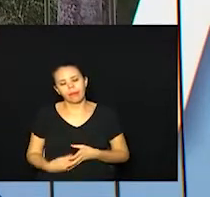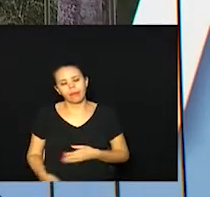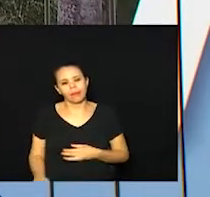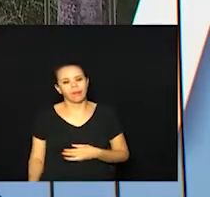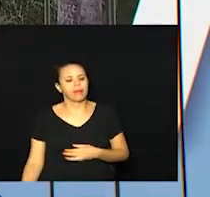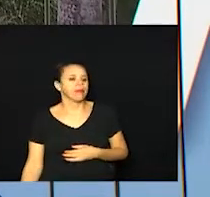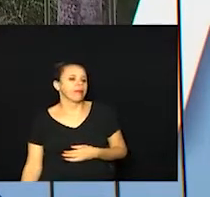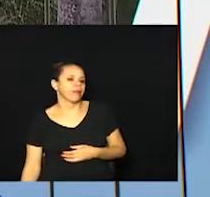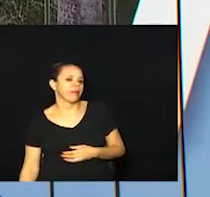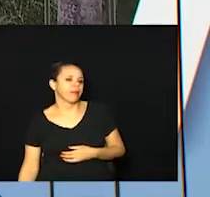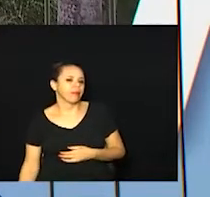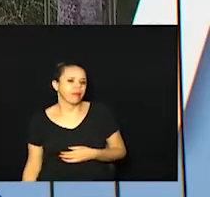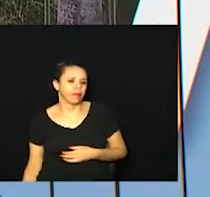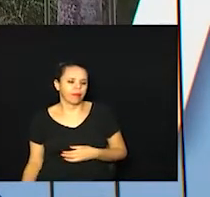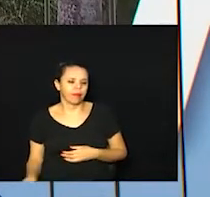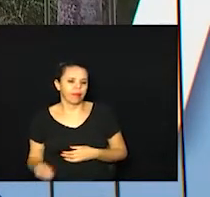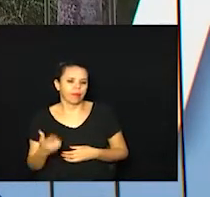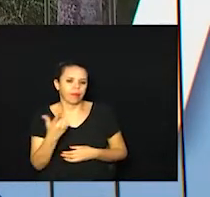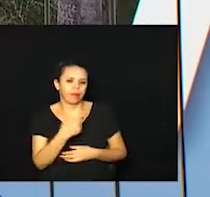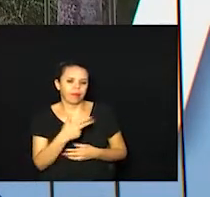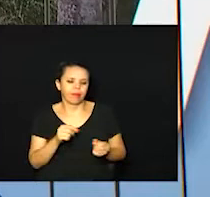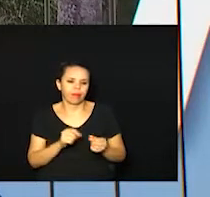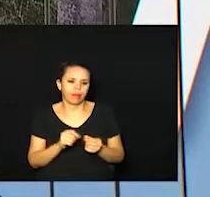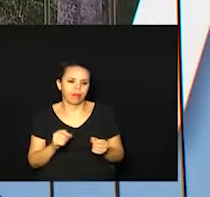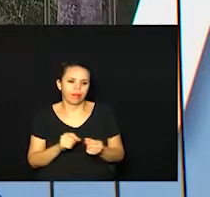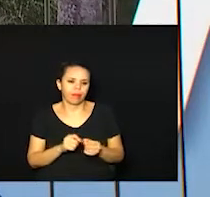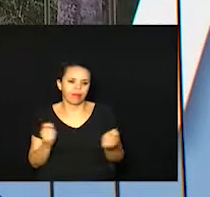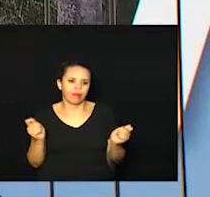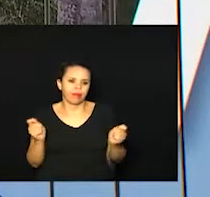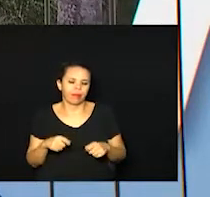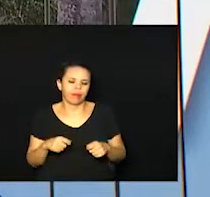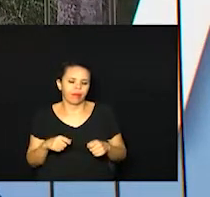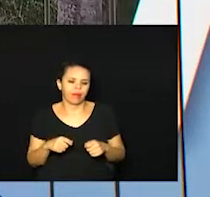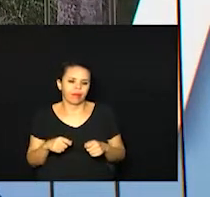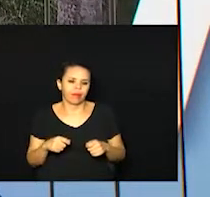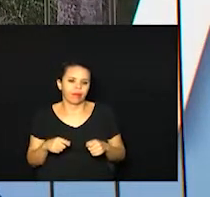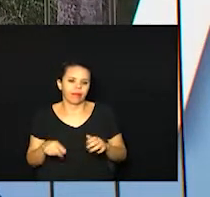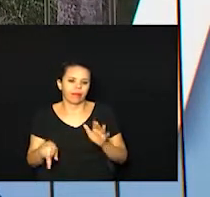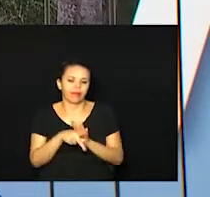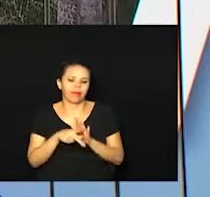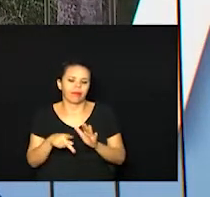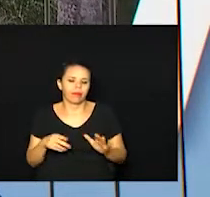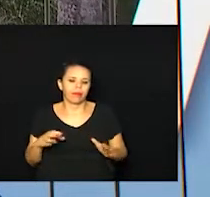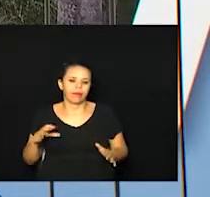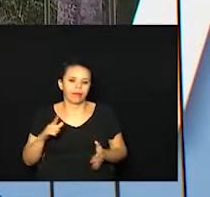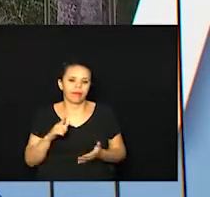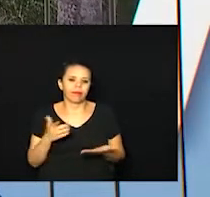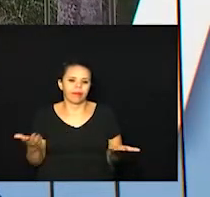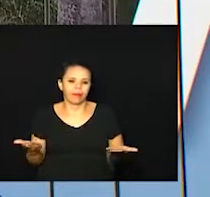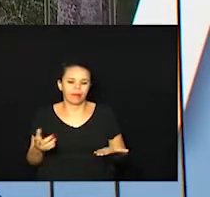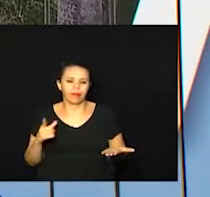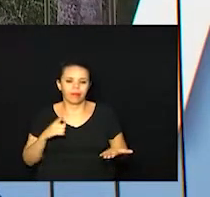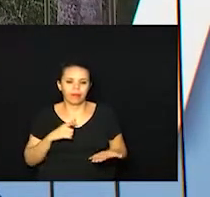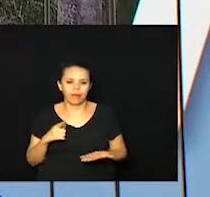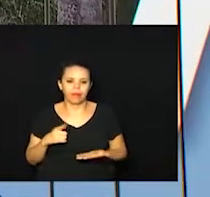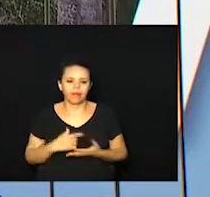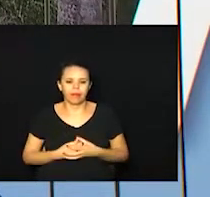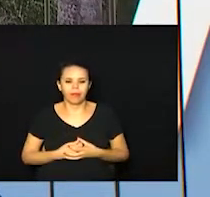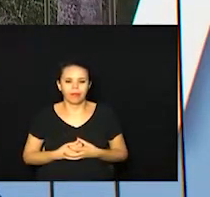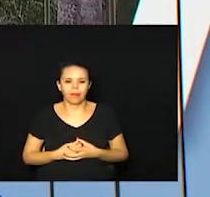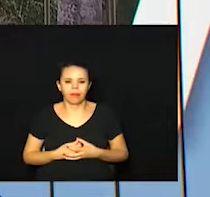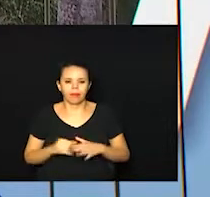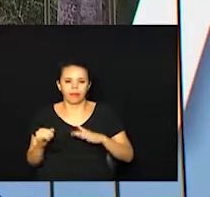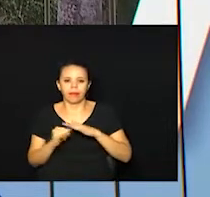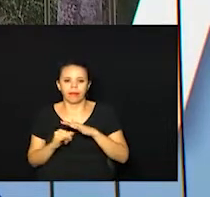Porém, uma outra questão é da potencialidade do próprio distrito. Hoje, conta ali com o